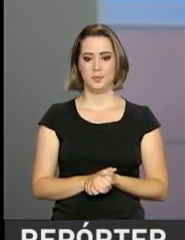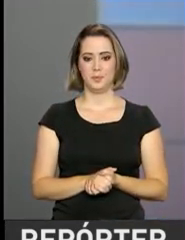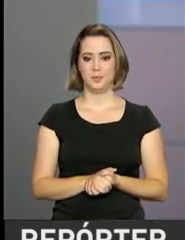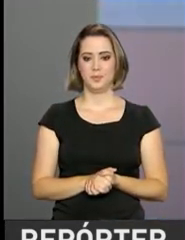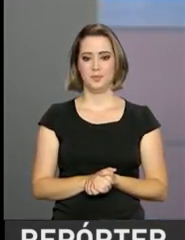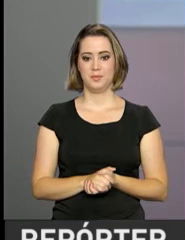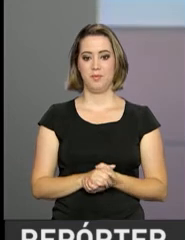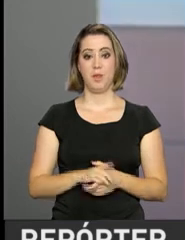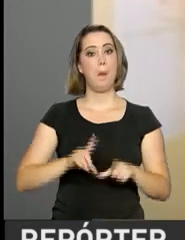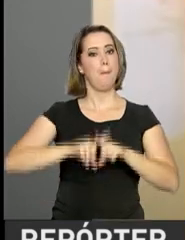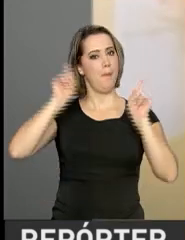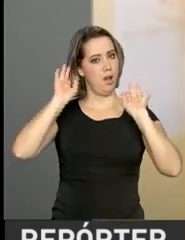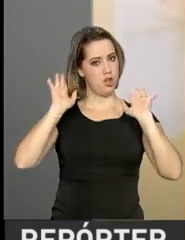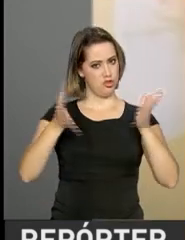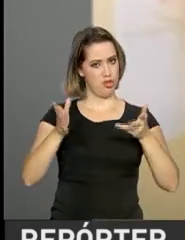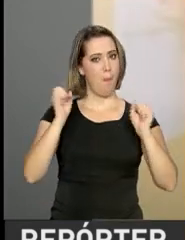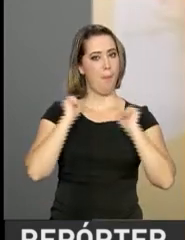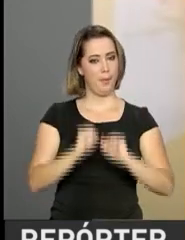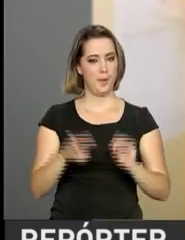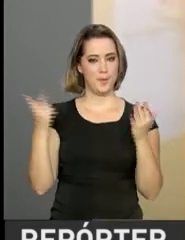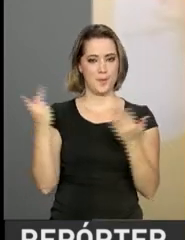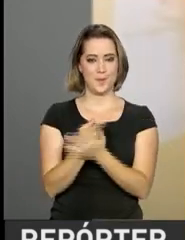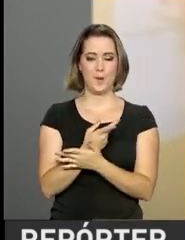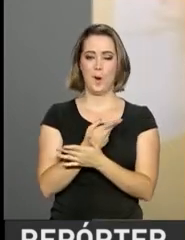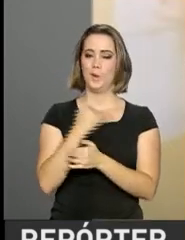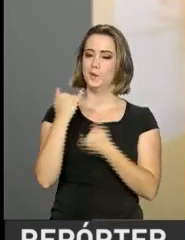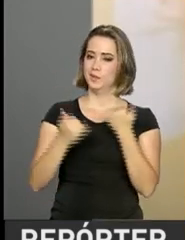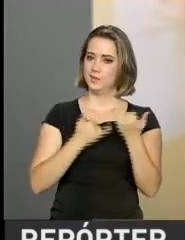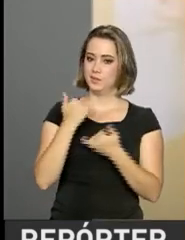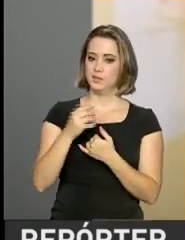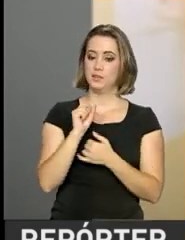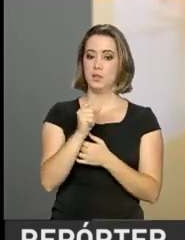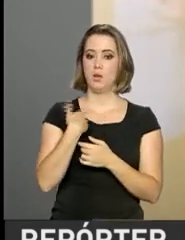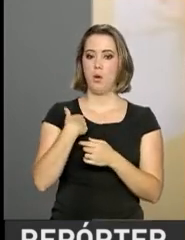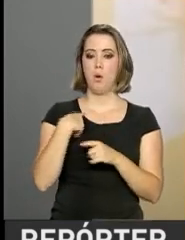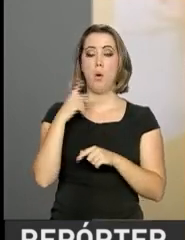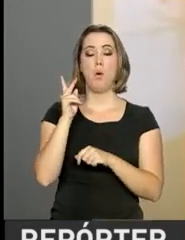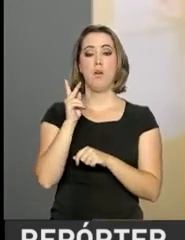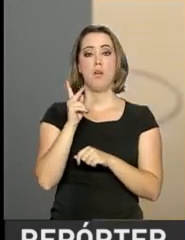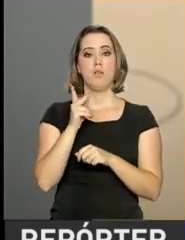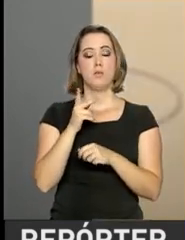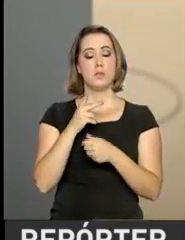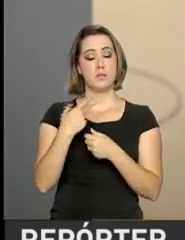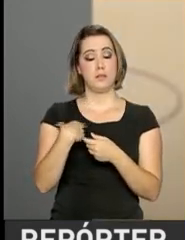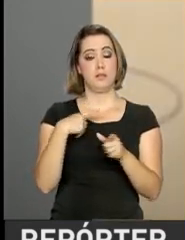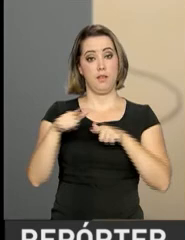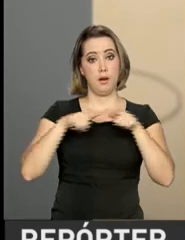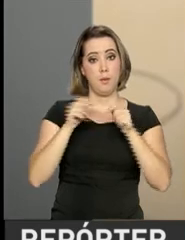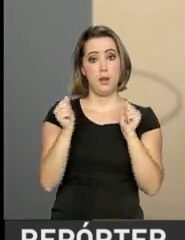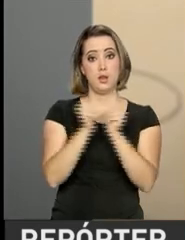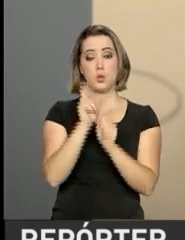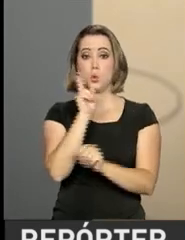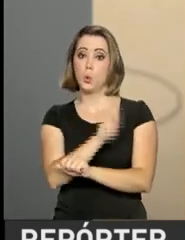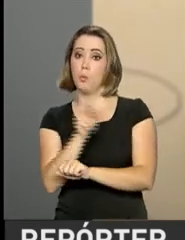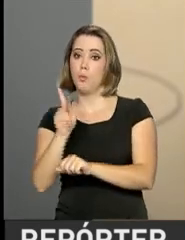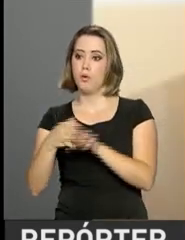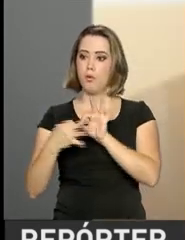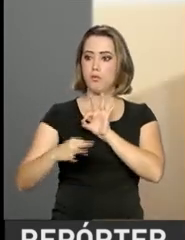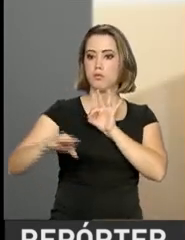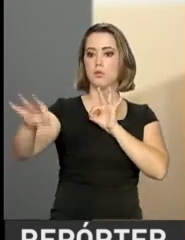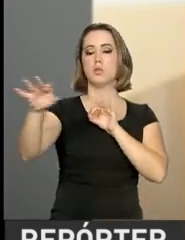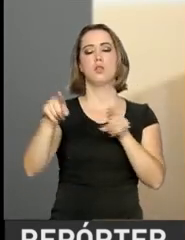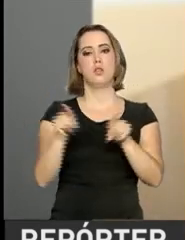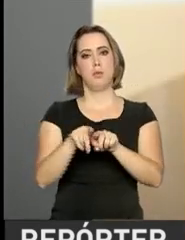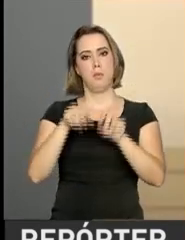mas é possível fazer exercícios com o professor que está a quilômetros de distância pois também da falta de comida há uma